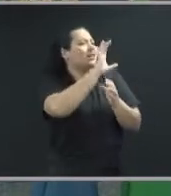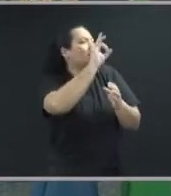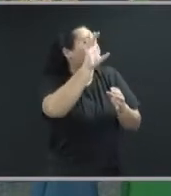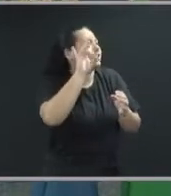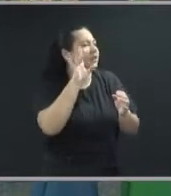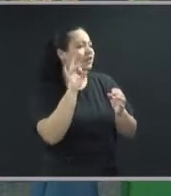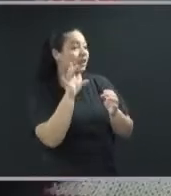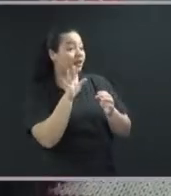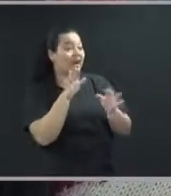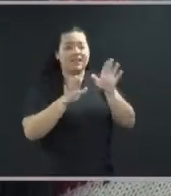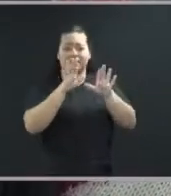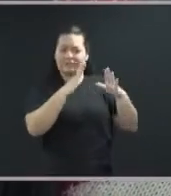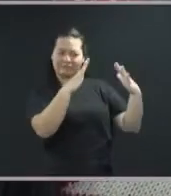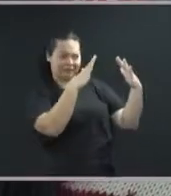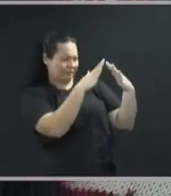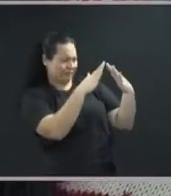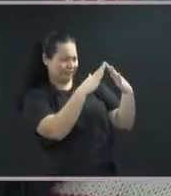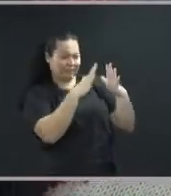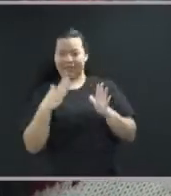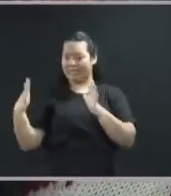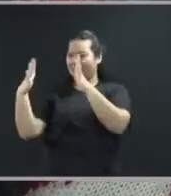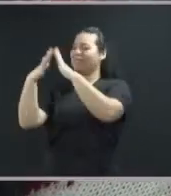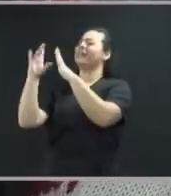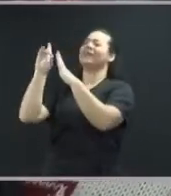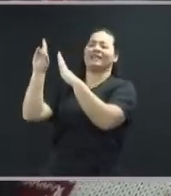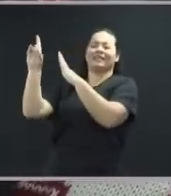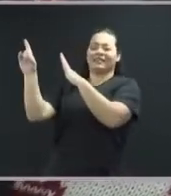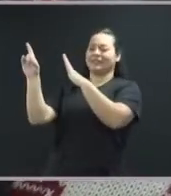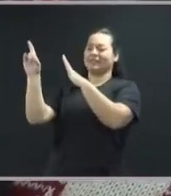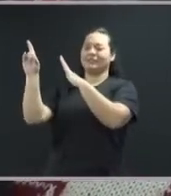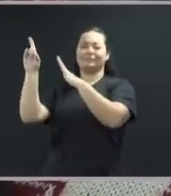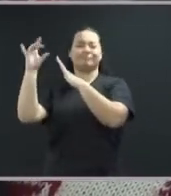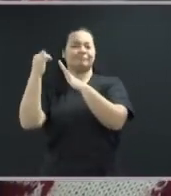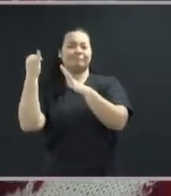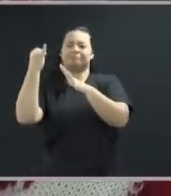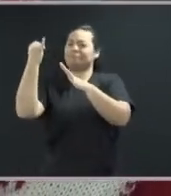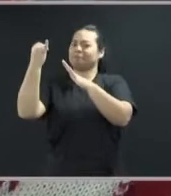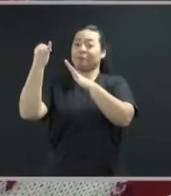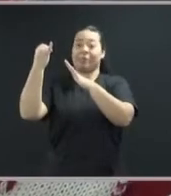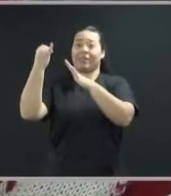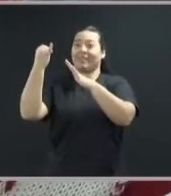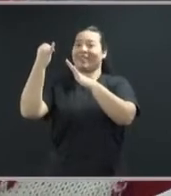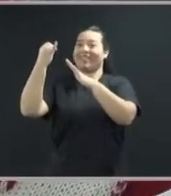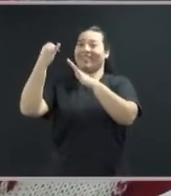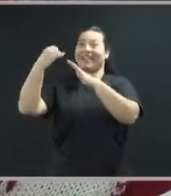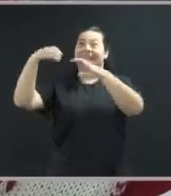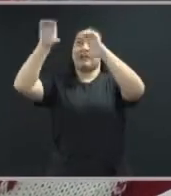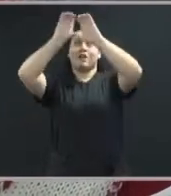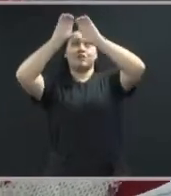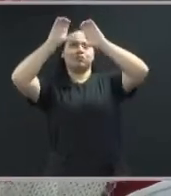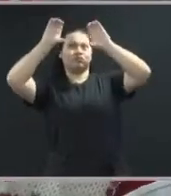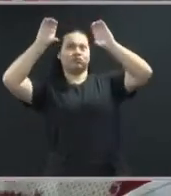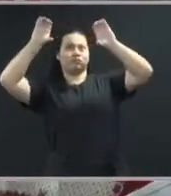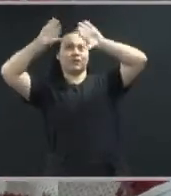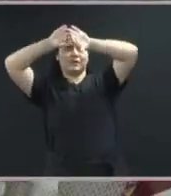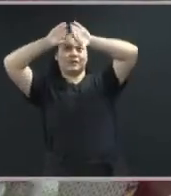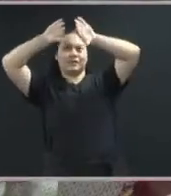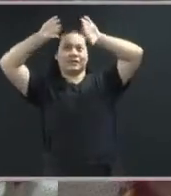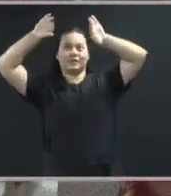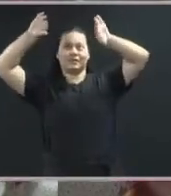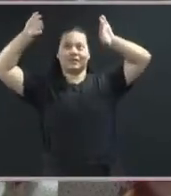alguns oram em casa. De repente, meu irmão, o céu começa a se mover, a metralhadora de